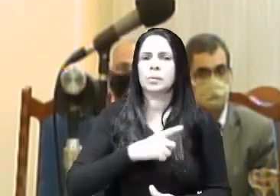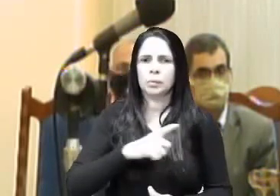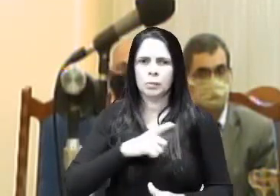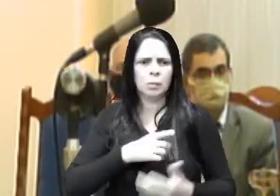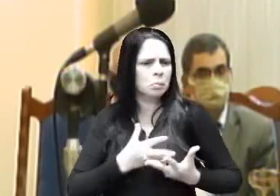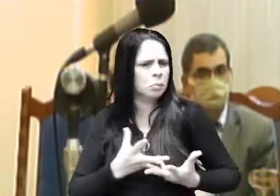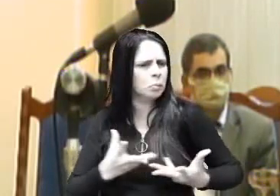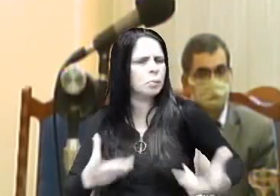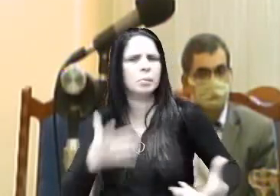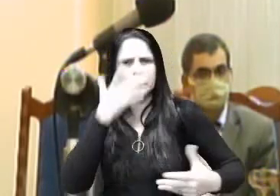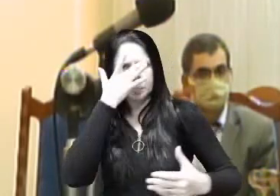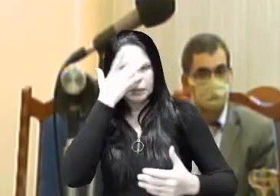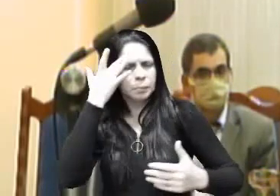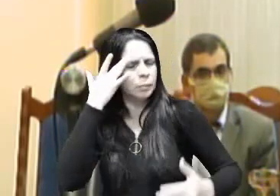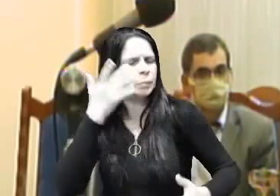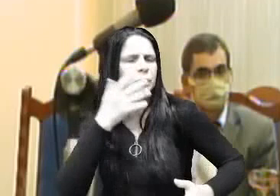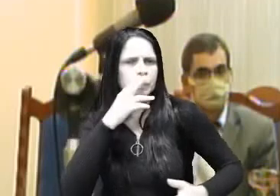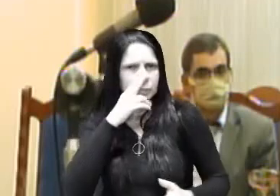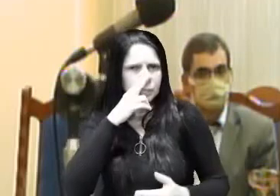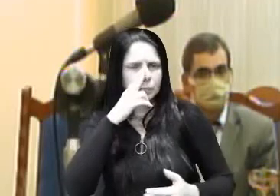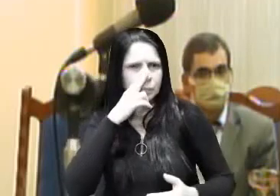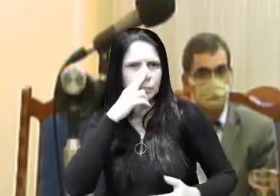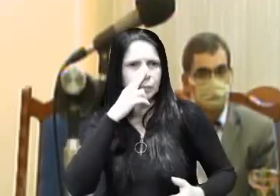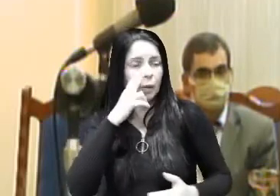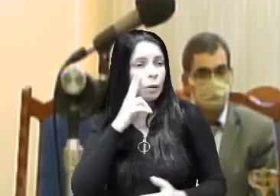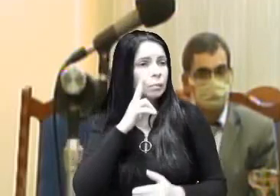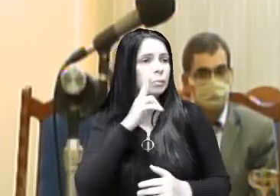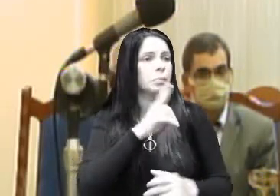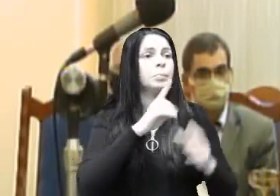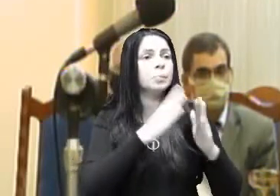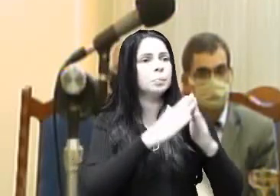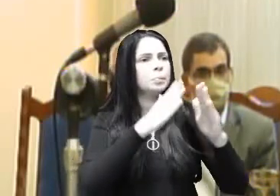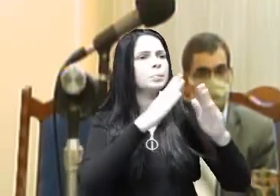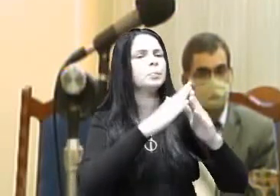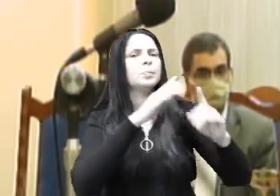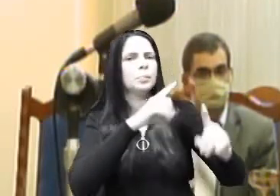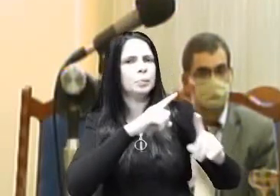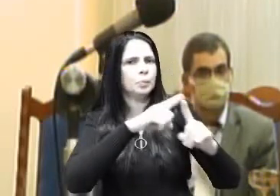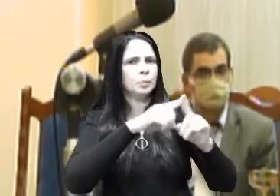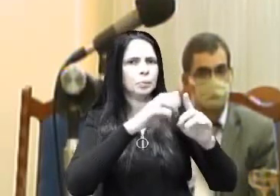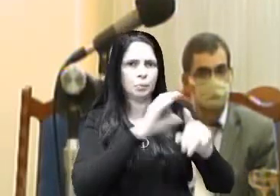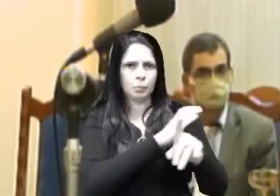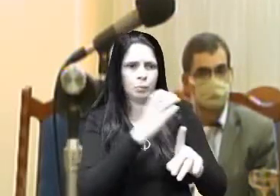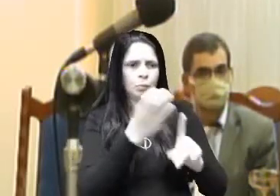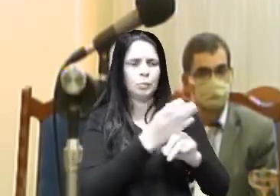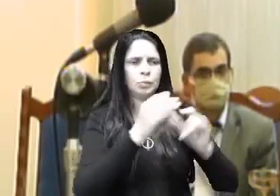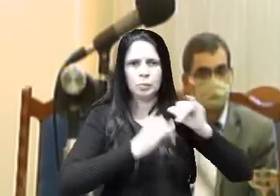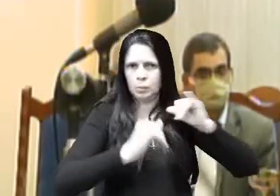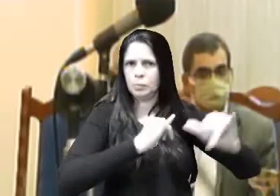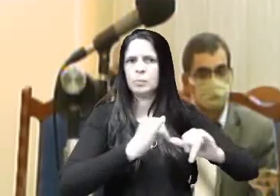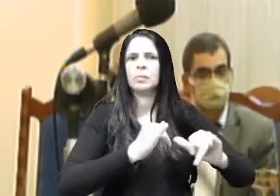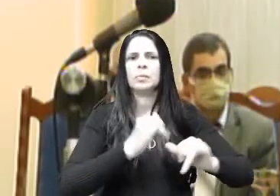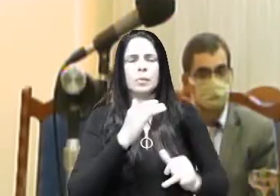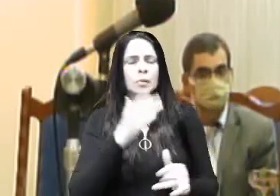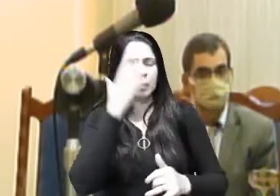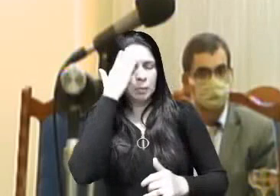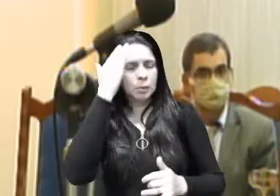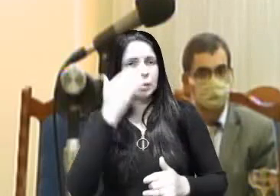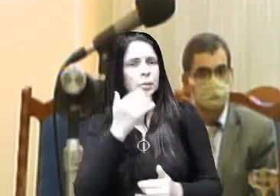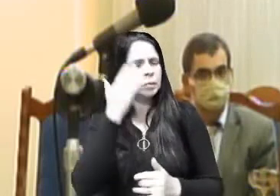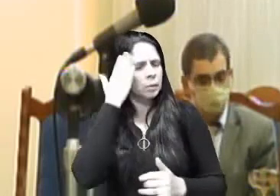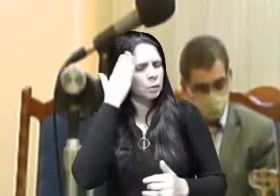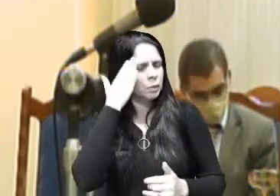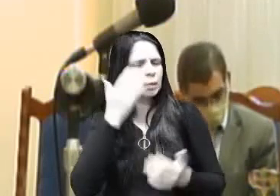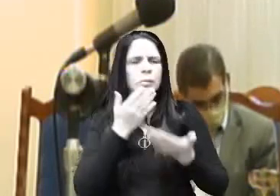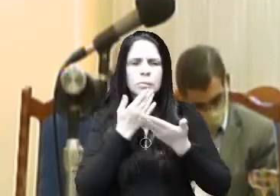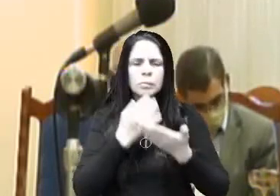acompanham esse culto e, por certo, estarão também se alimentando da palavra de Deus. Amém, meus irmãos? Essa noite